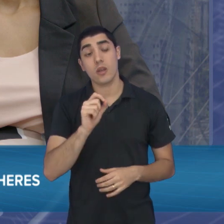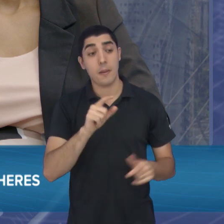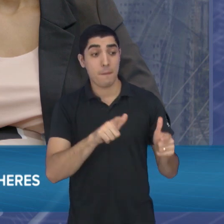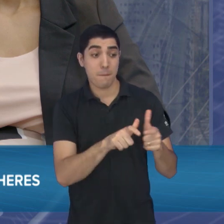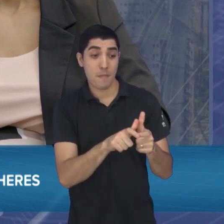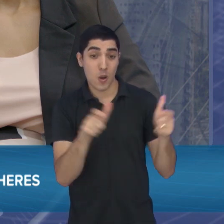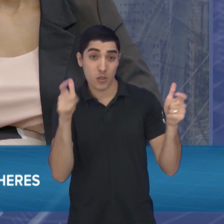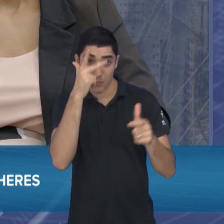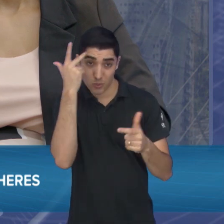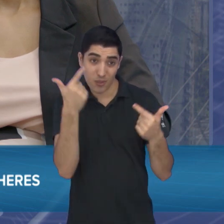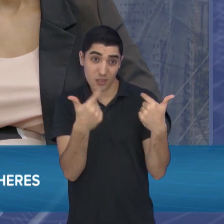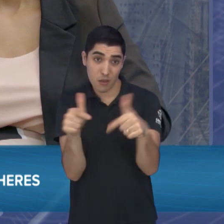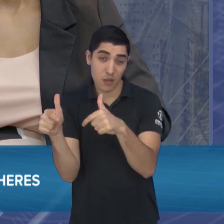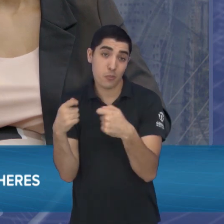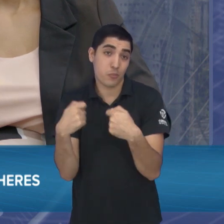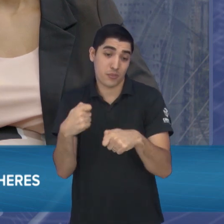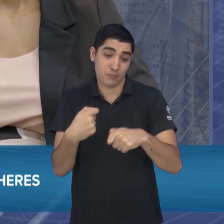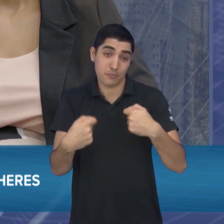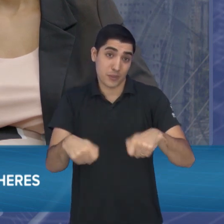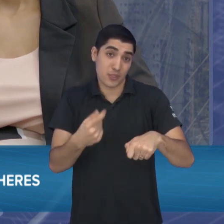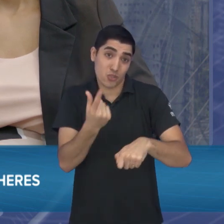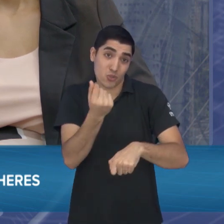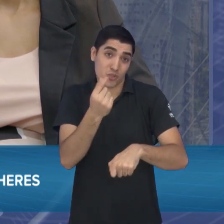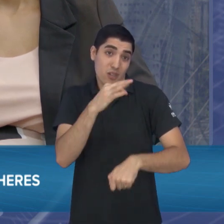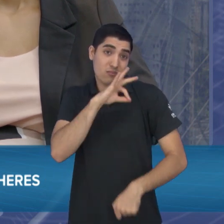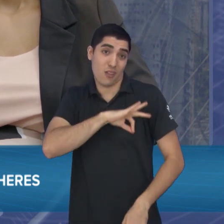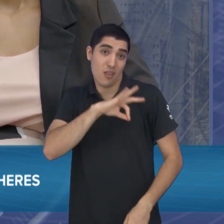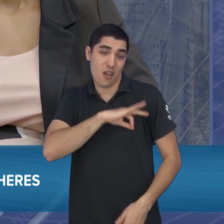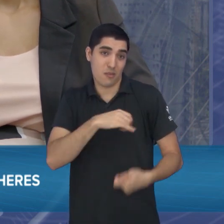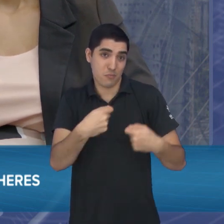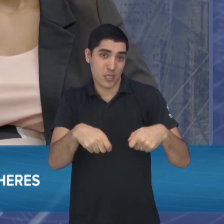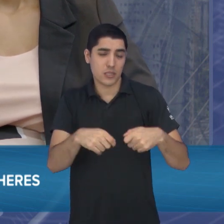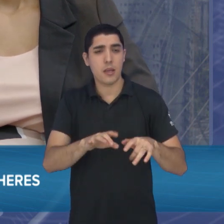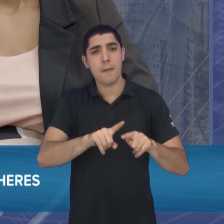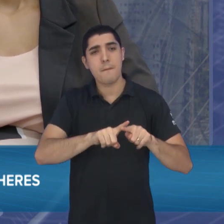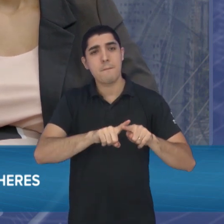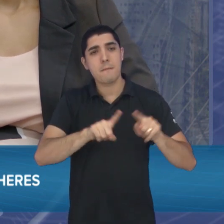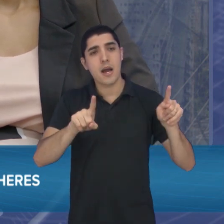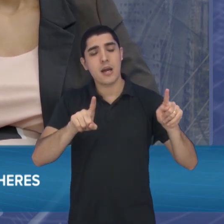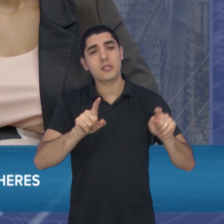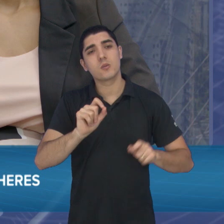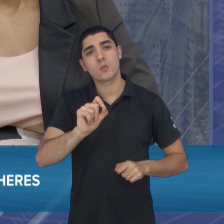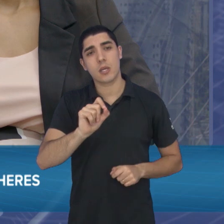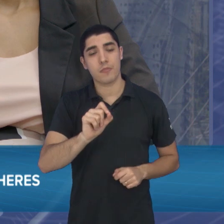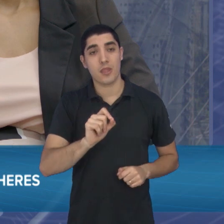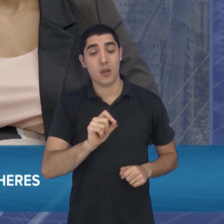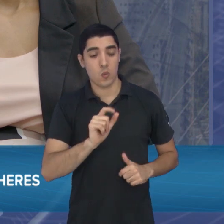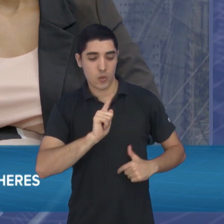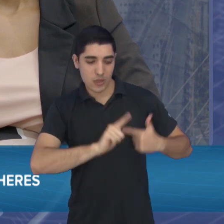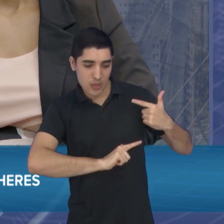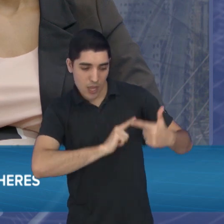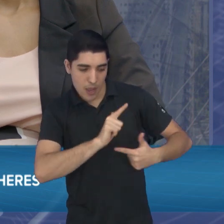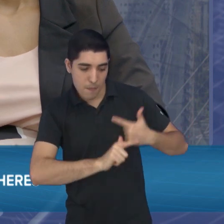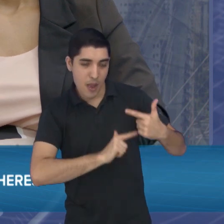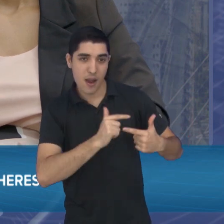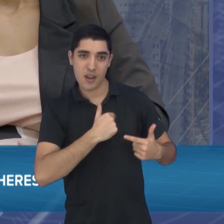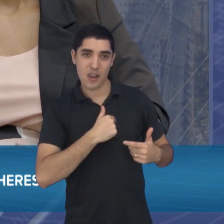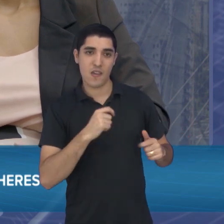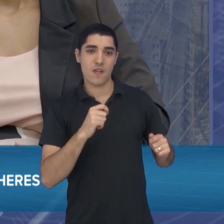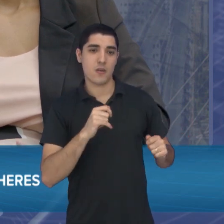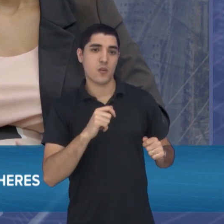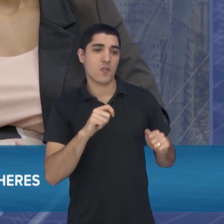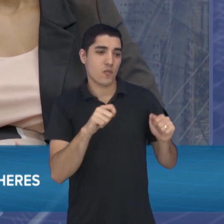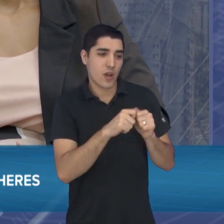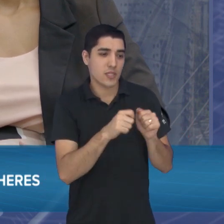porque precisa receber um salário no fim do mês. Mas o trabalho, no sentido de fazer o que você gosta, né,